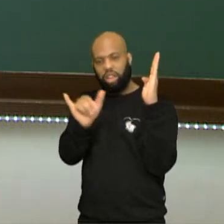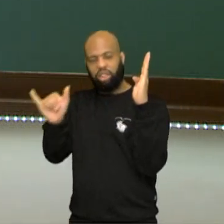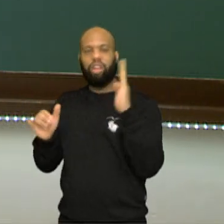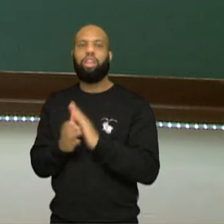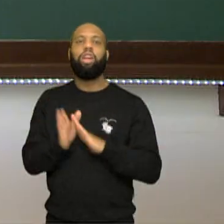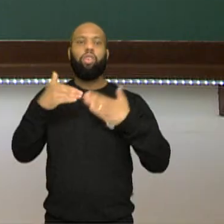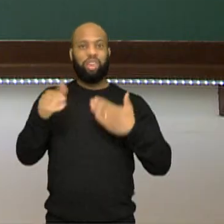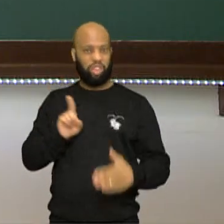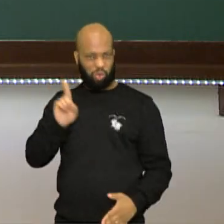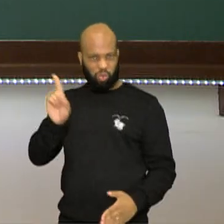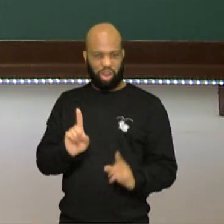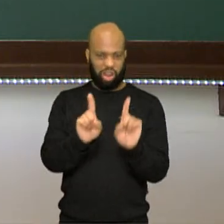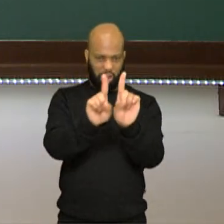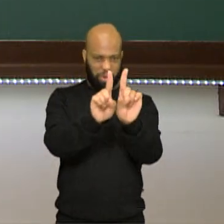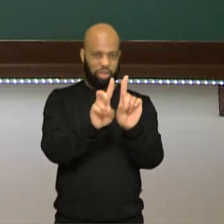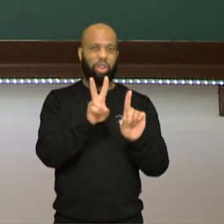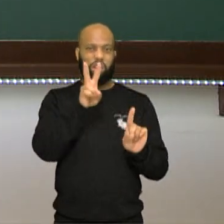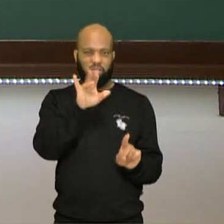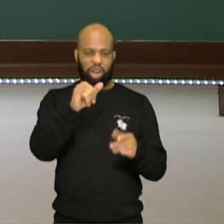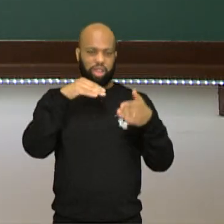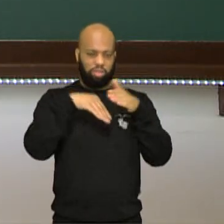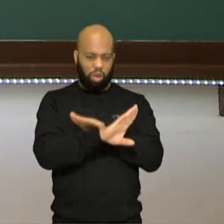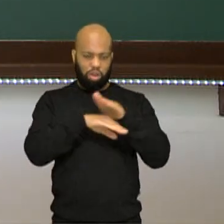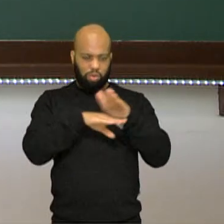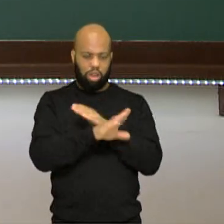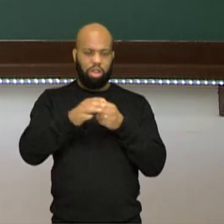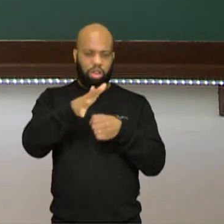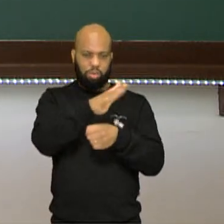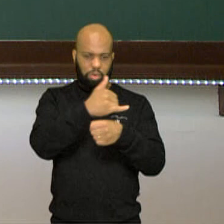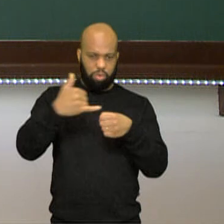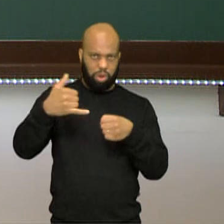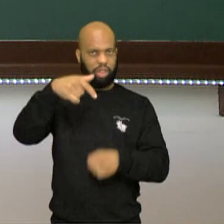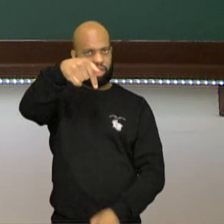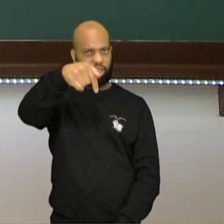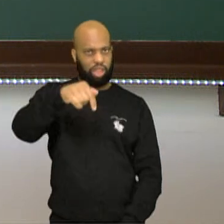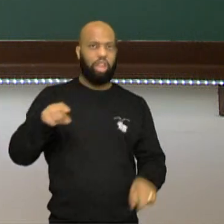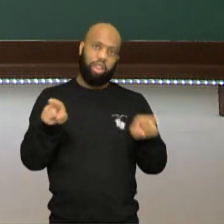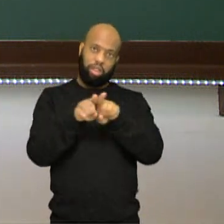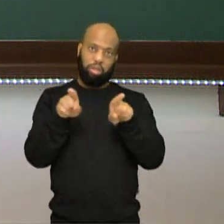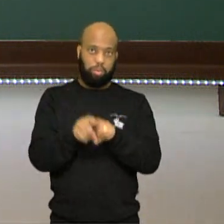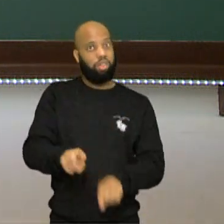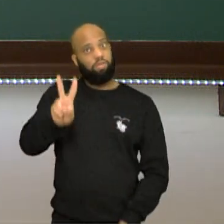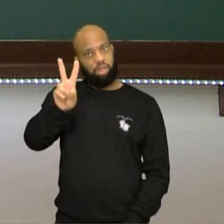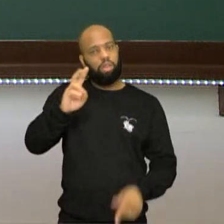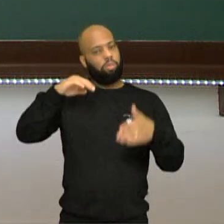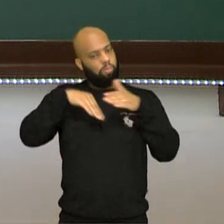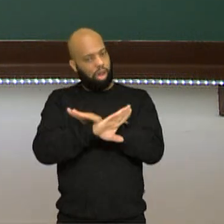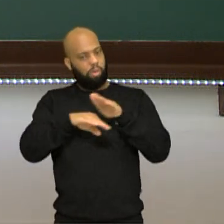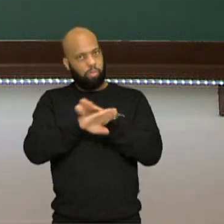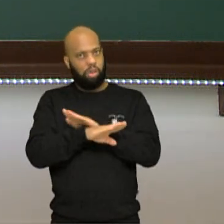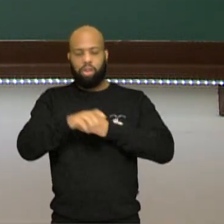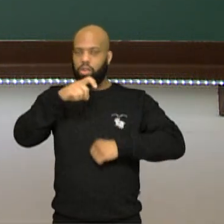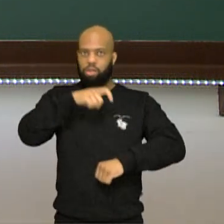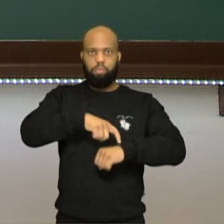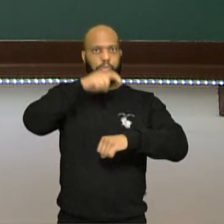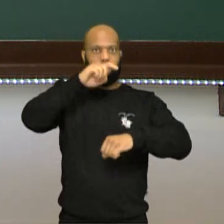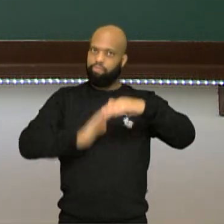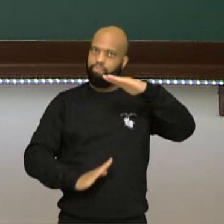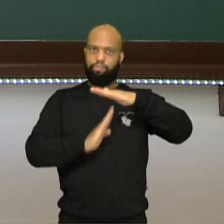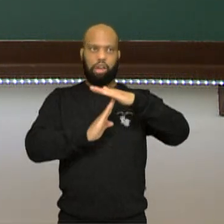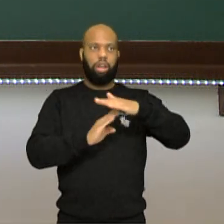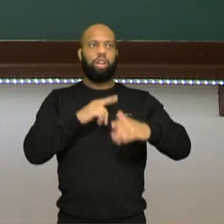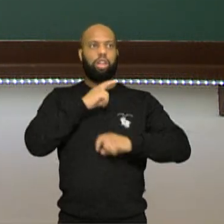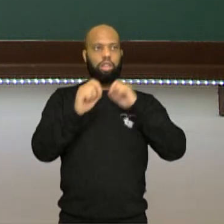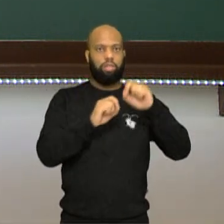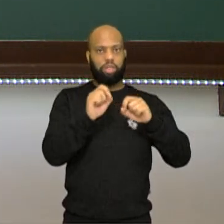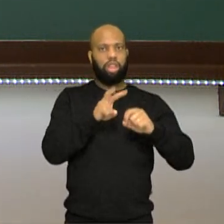vai se carregando de carga elétrica ou de potencial elétrico, até a hora que atinge um certo nível, que ocorre